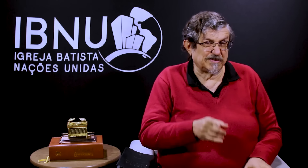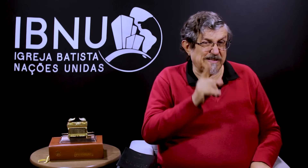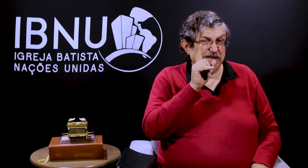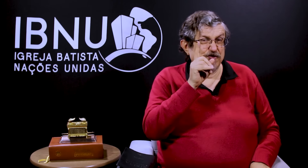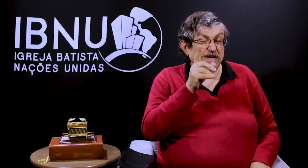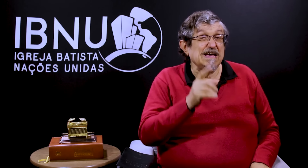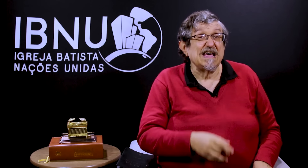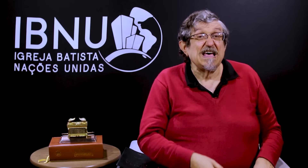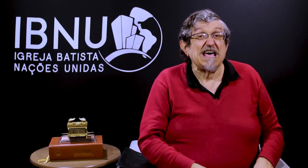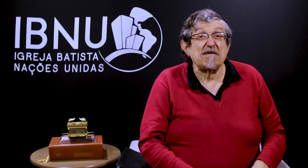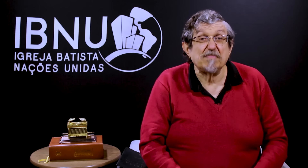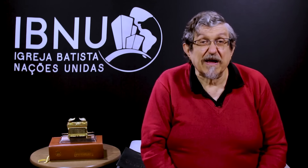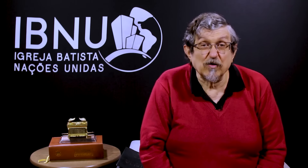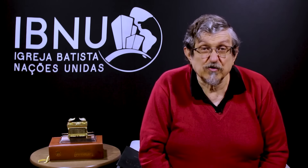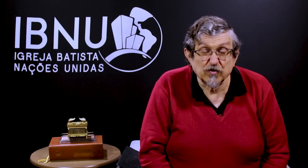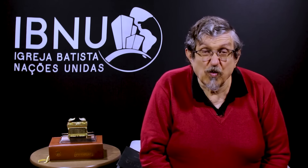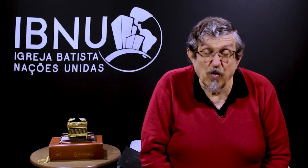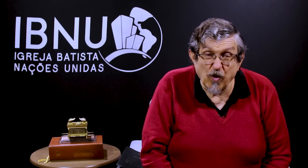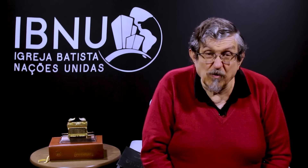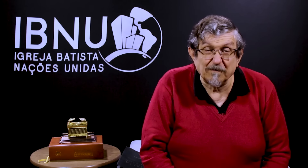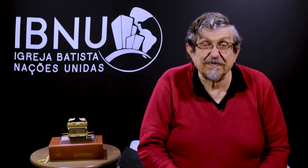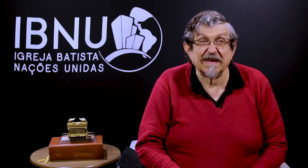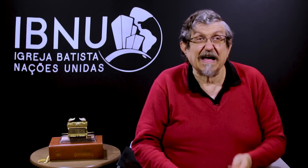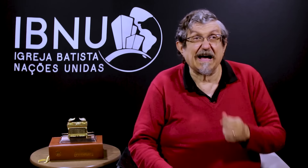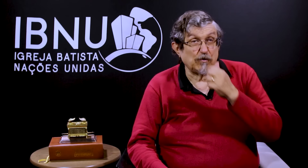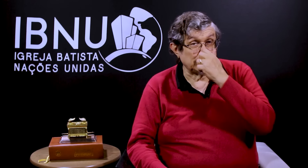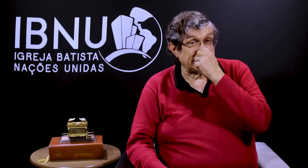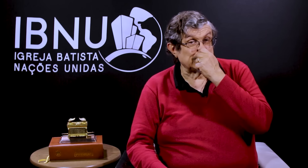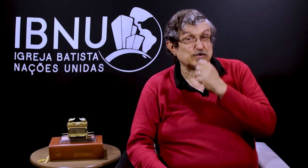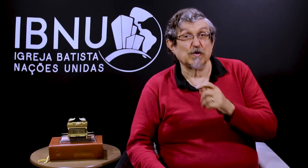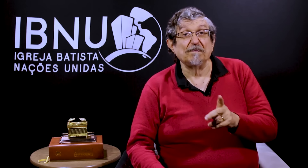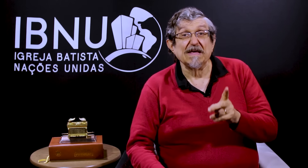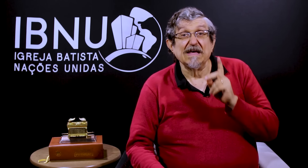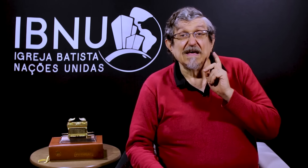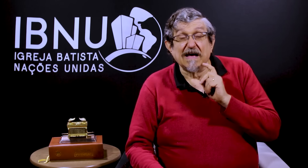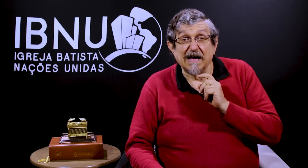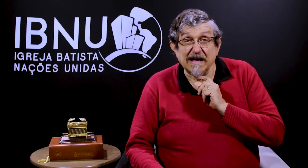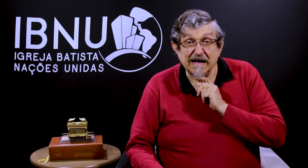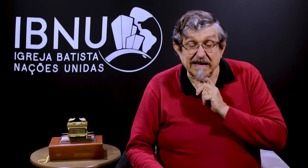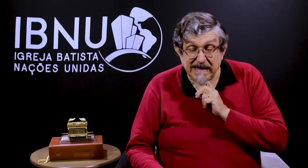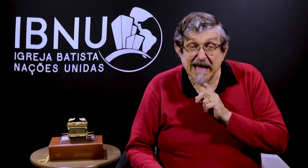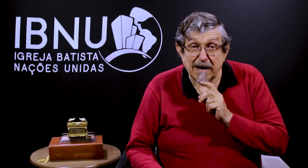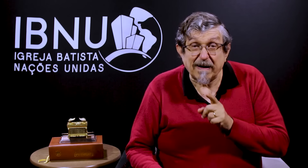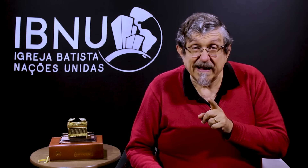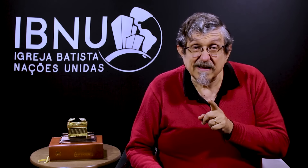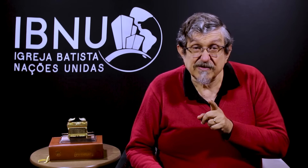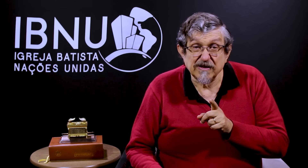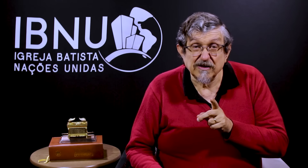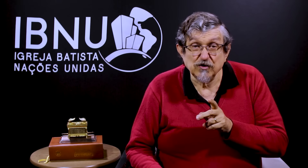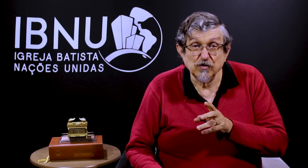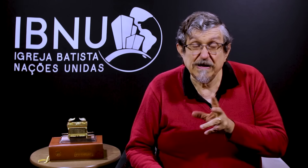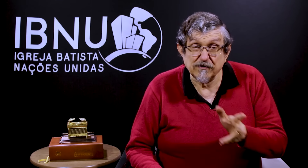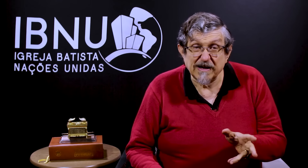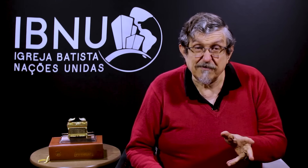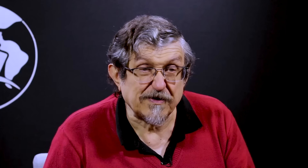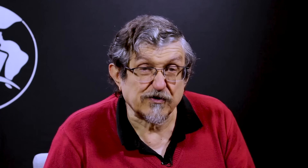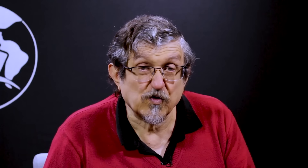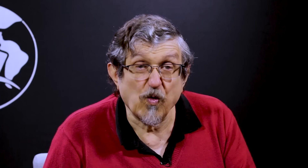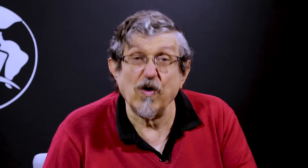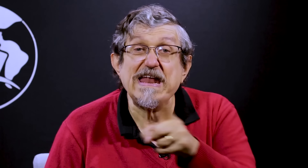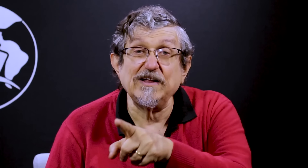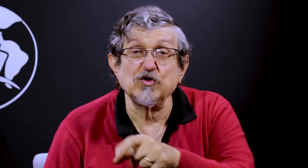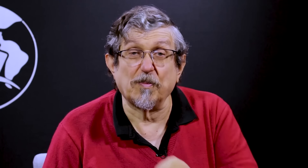que a gente tem de Hebreus com a o texto ah que aparece no livro de